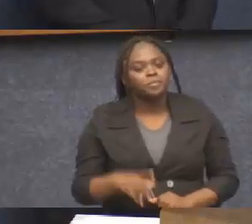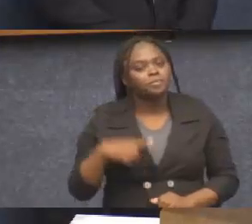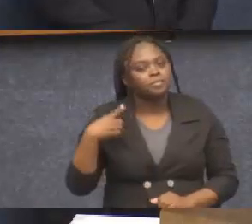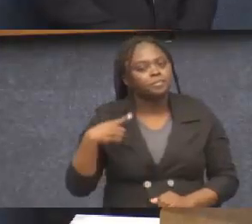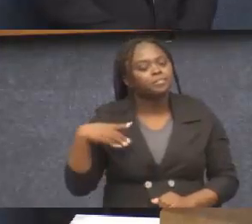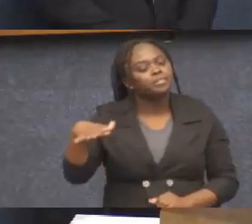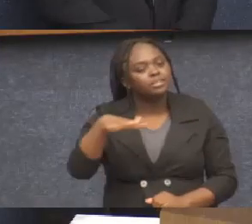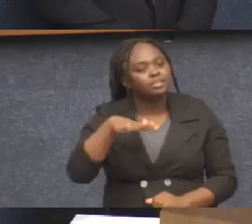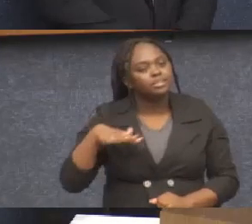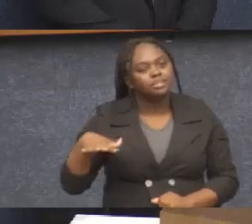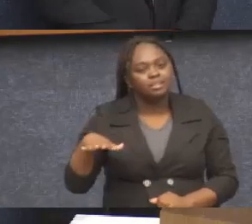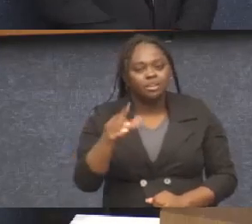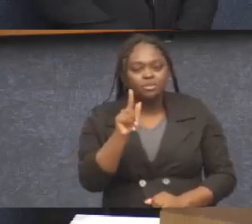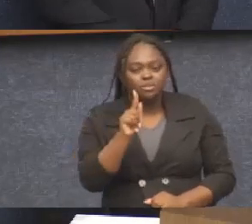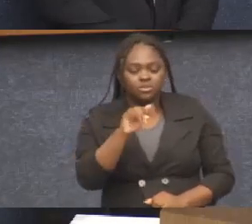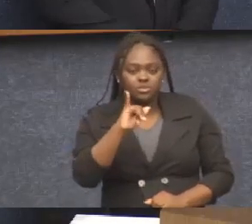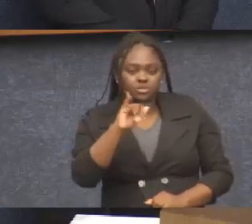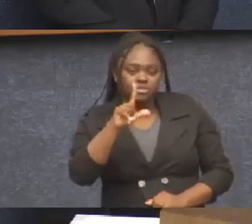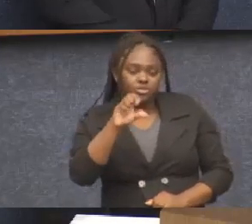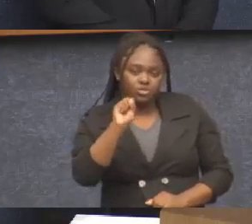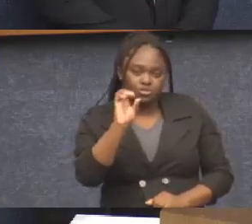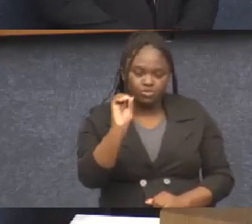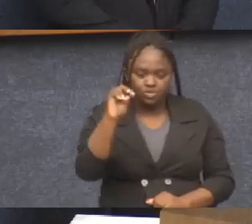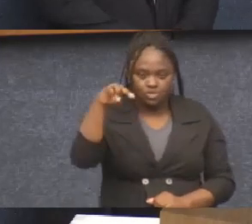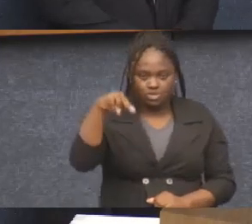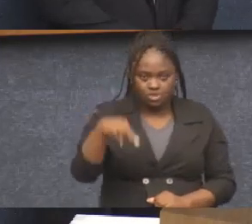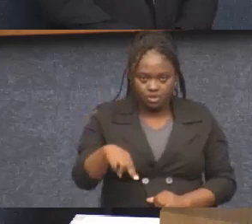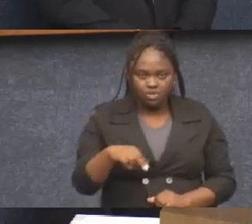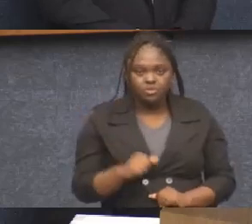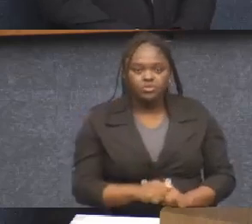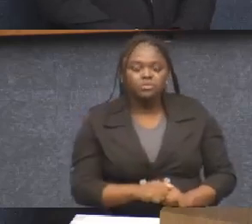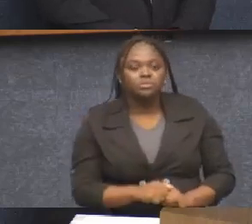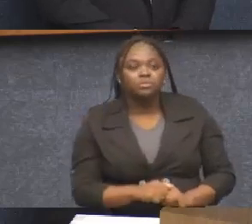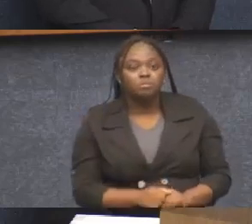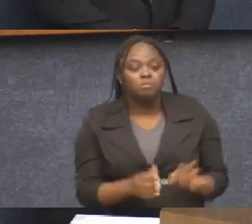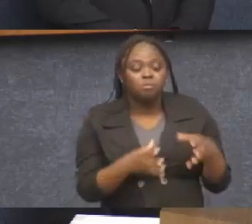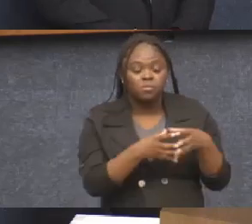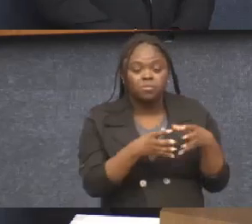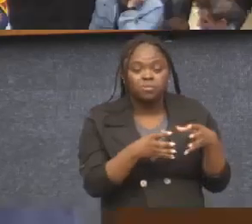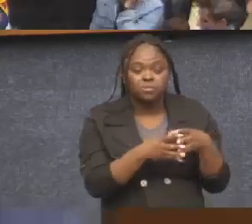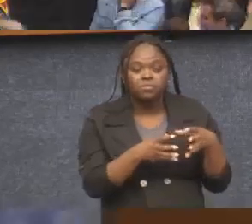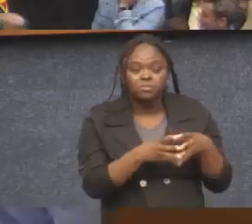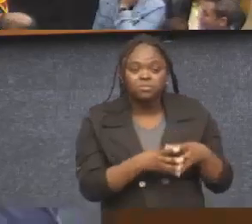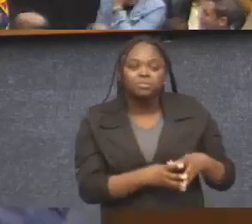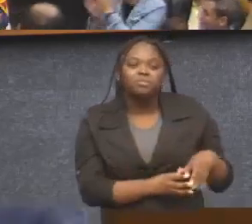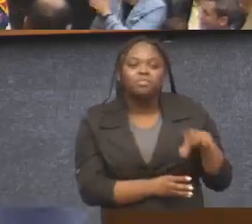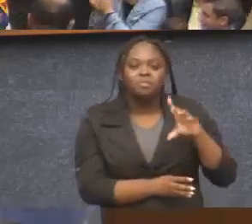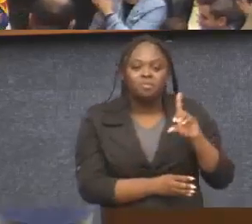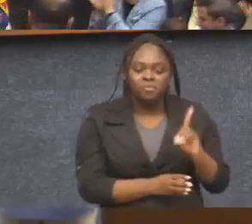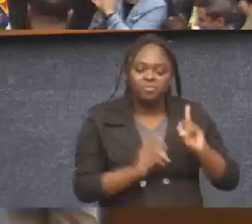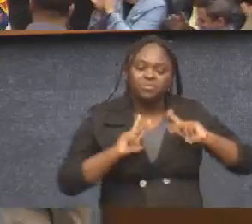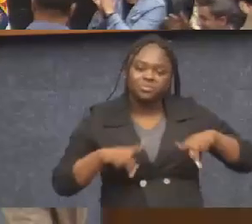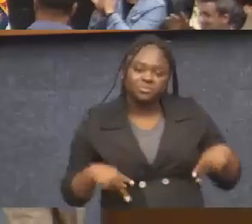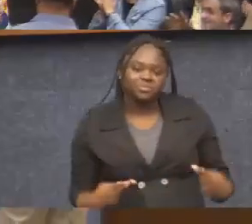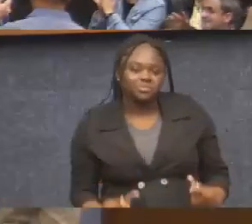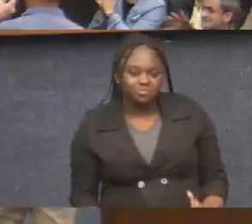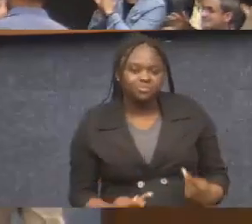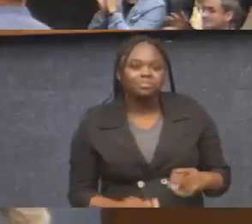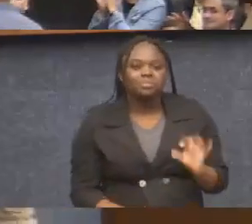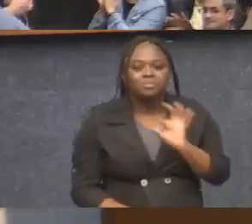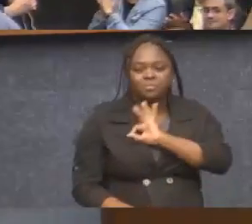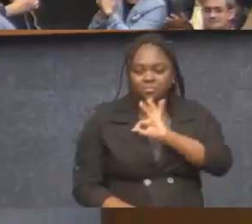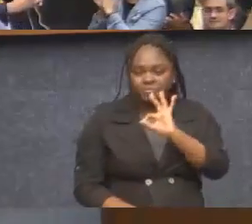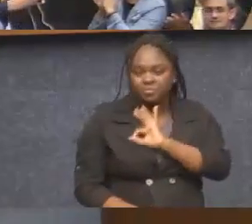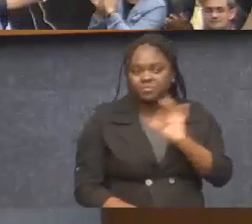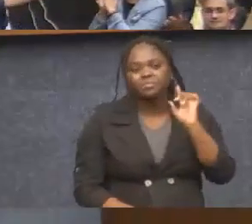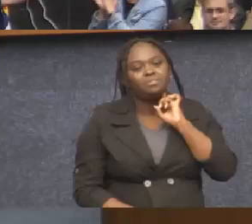Delegado-geral Gilson Rodrigues Rosa, titular do Núcleo de Direitos Humanos da Polícia Civil de Minas Gerais,